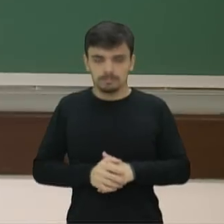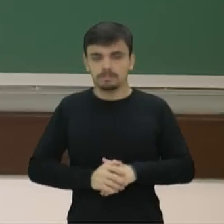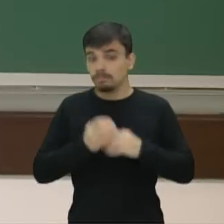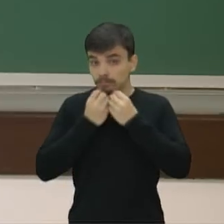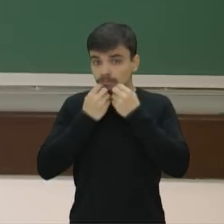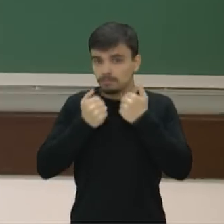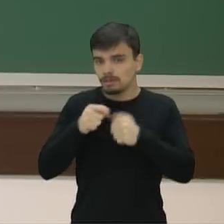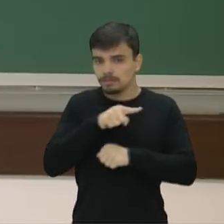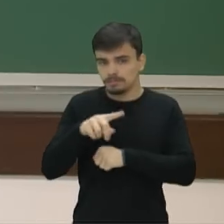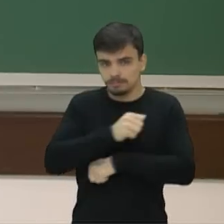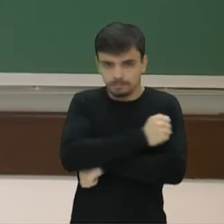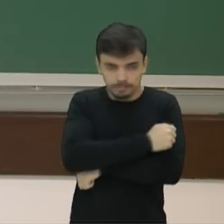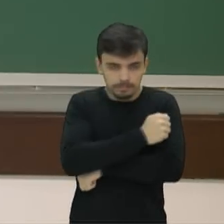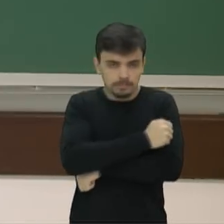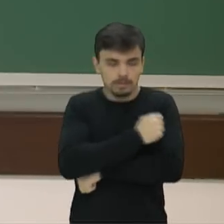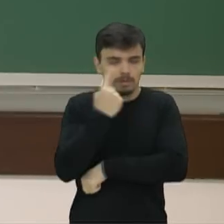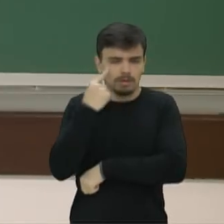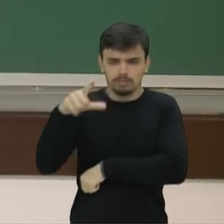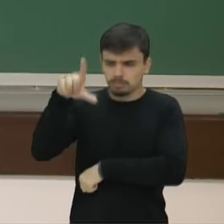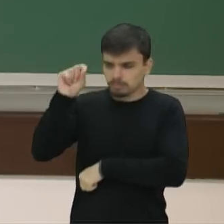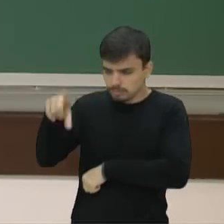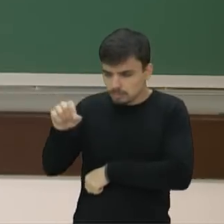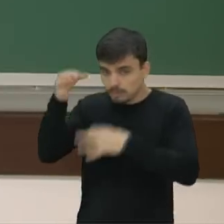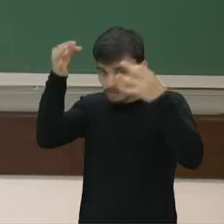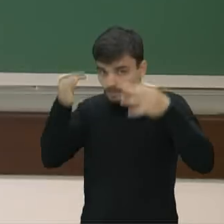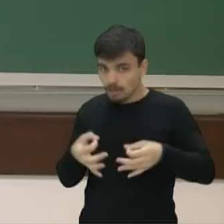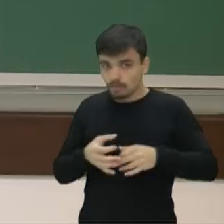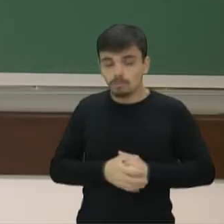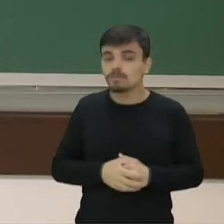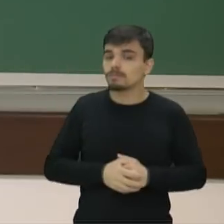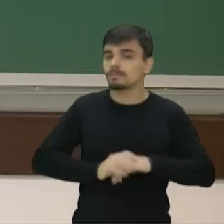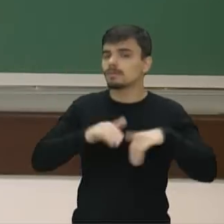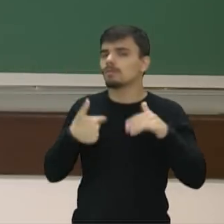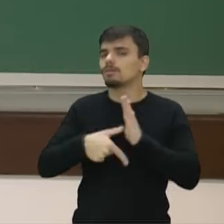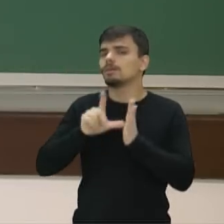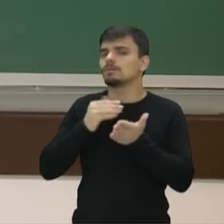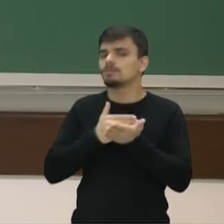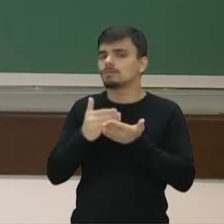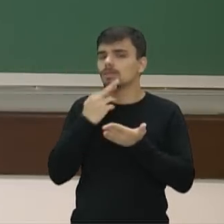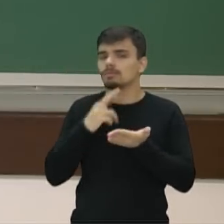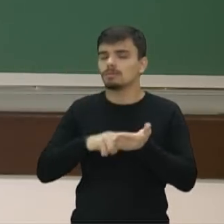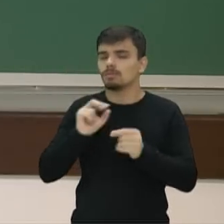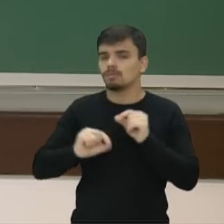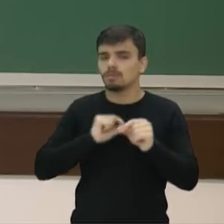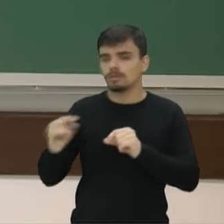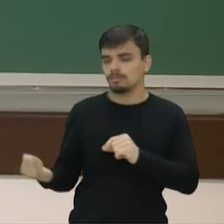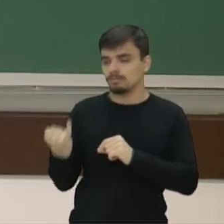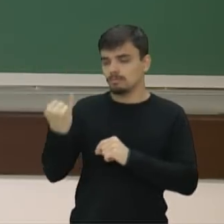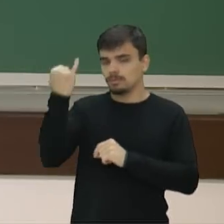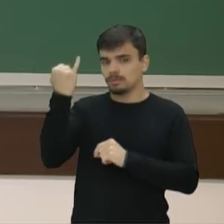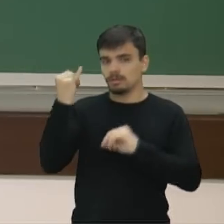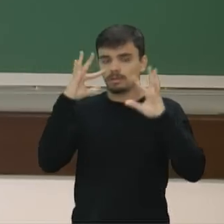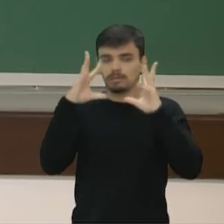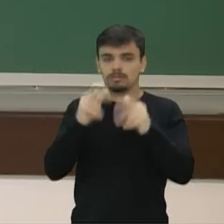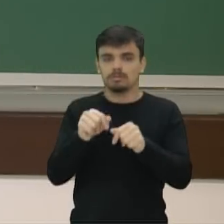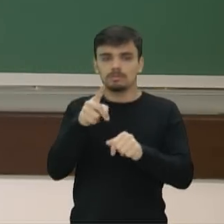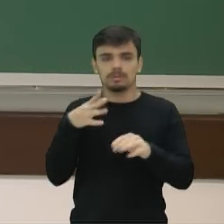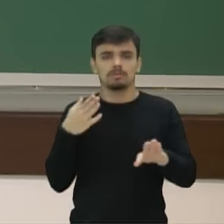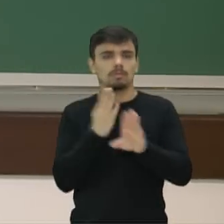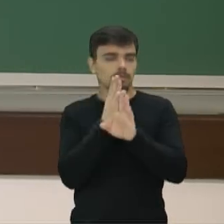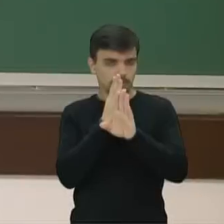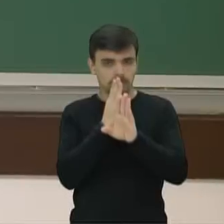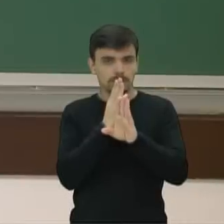Muito bem, estudante. Indicou a alternativa correta? Antes da gente responder ela, importante. Toda vez que você